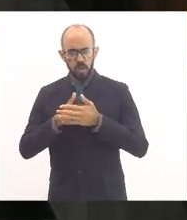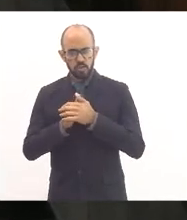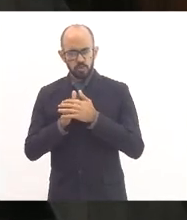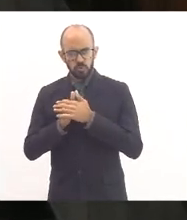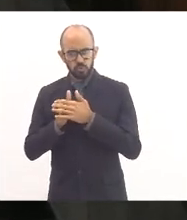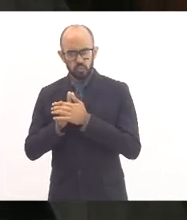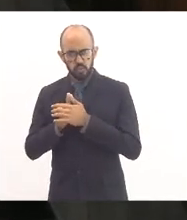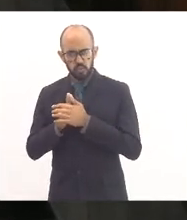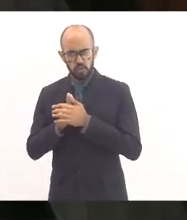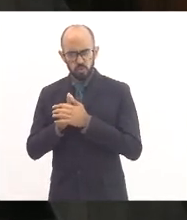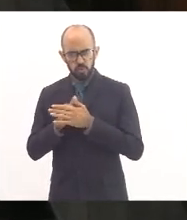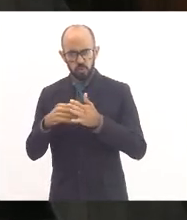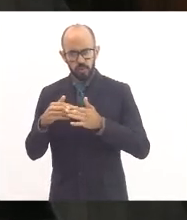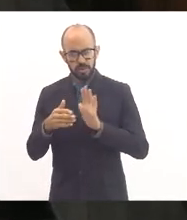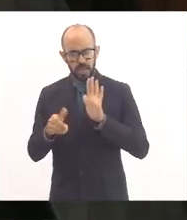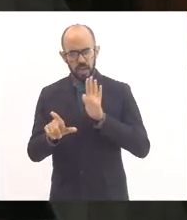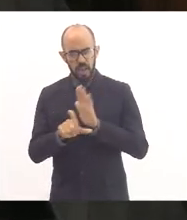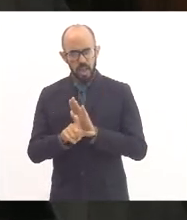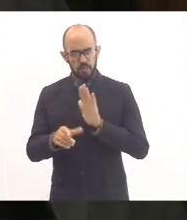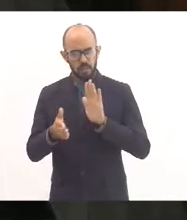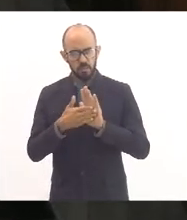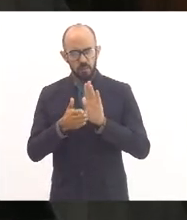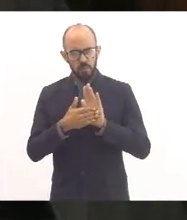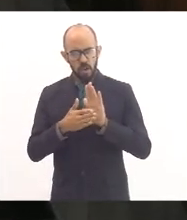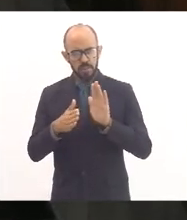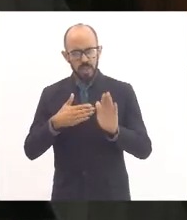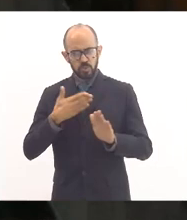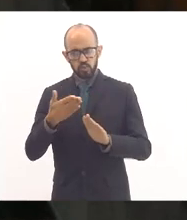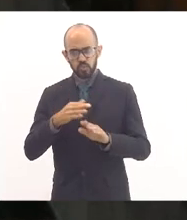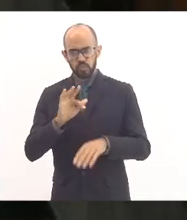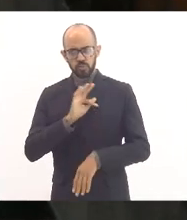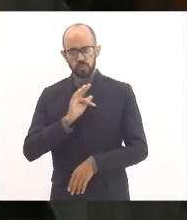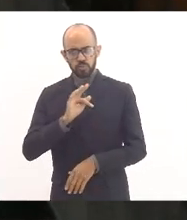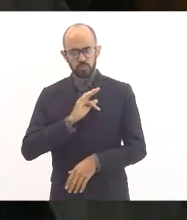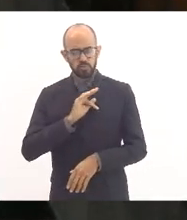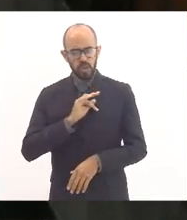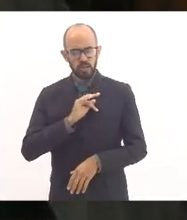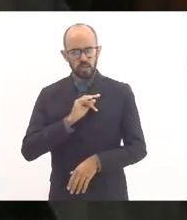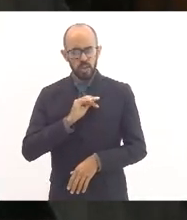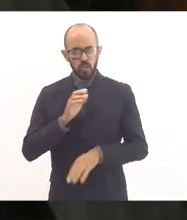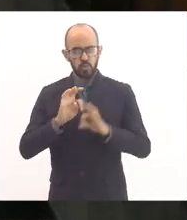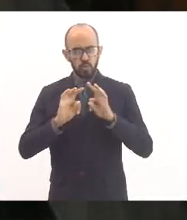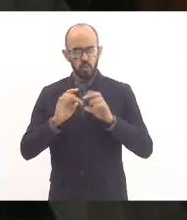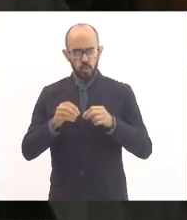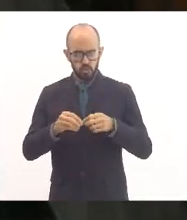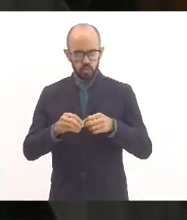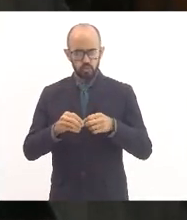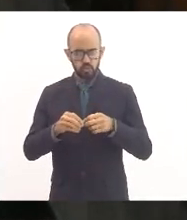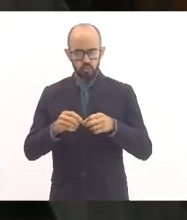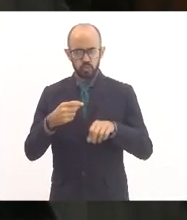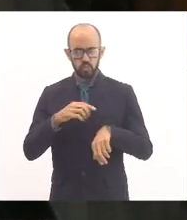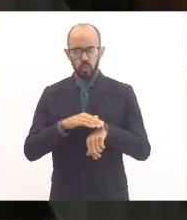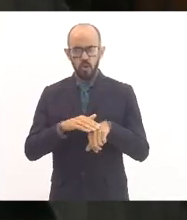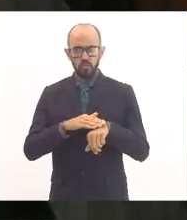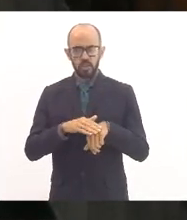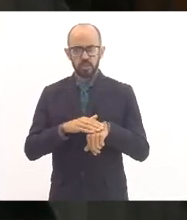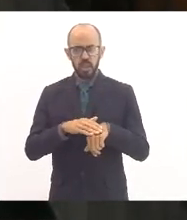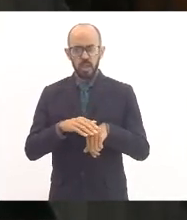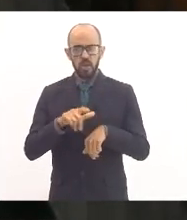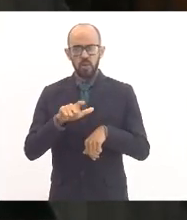lei foi proposta assusta aos policiais civis todos conversei com